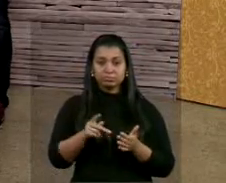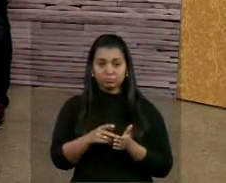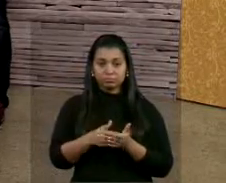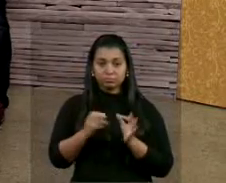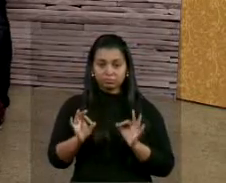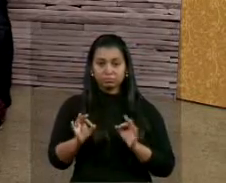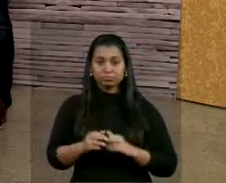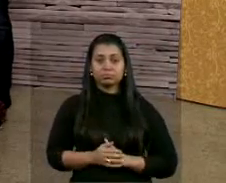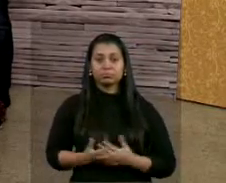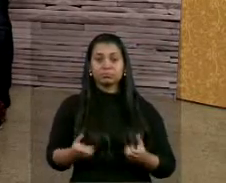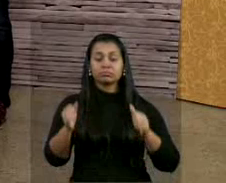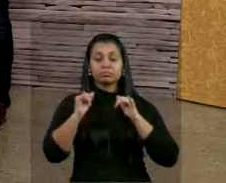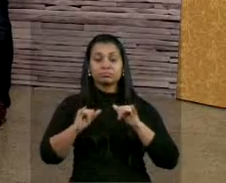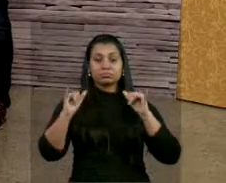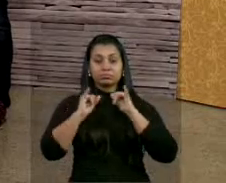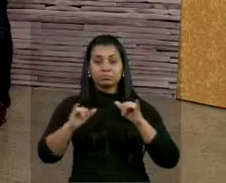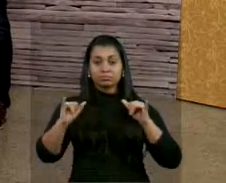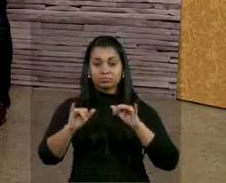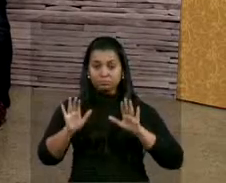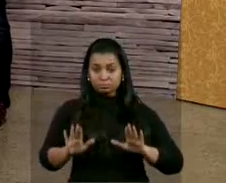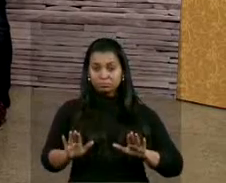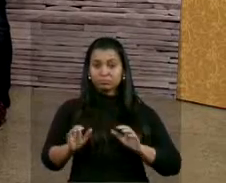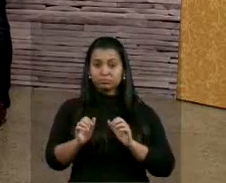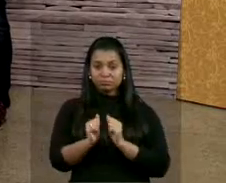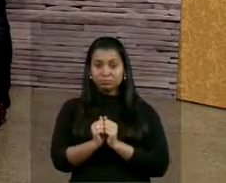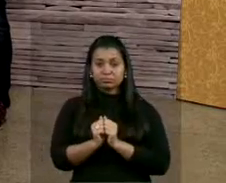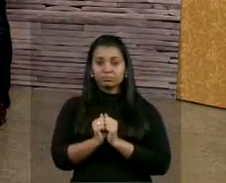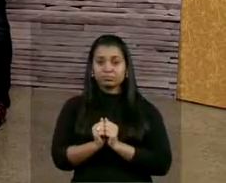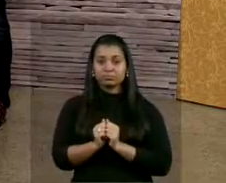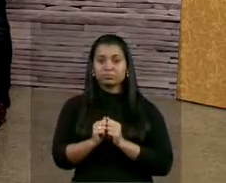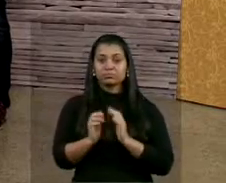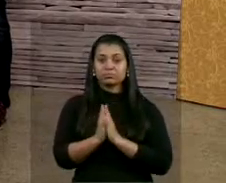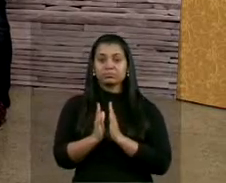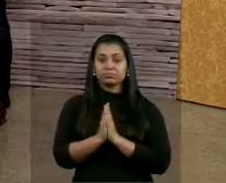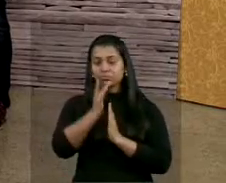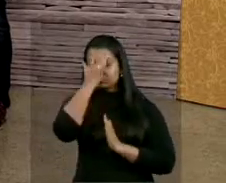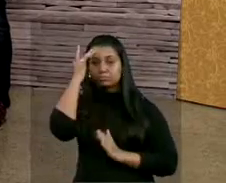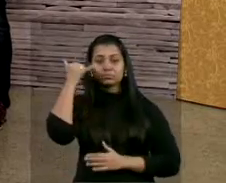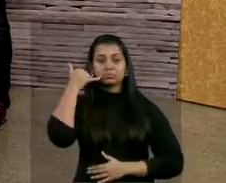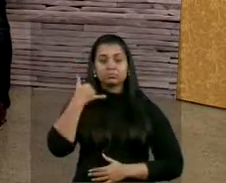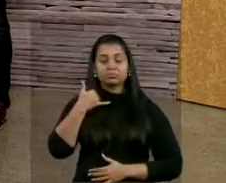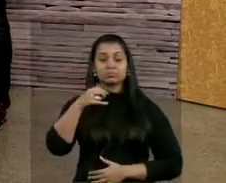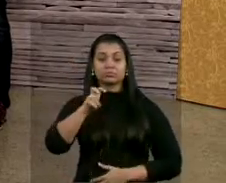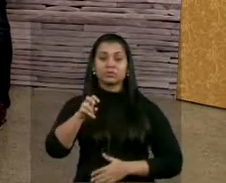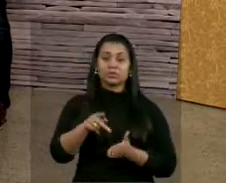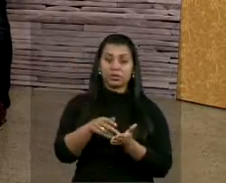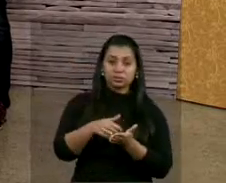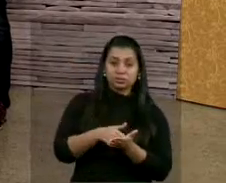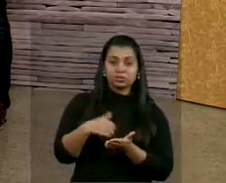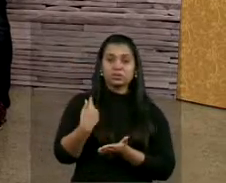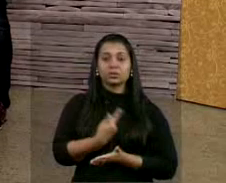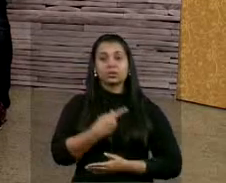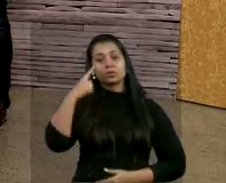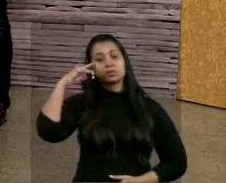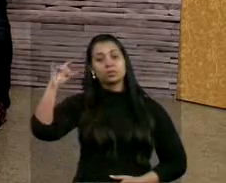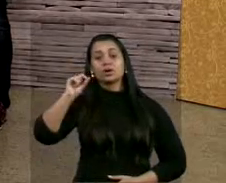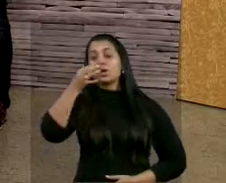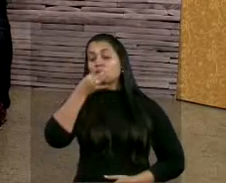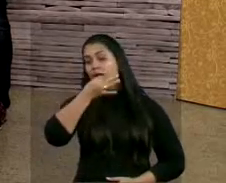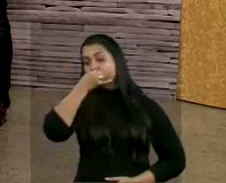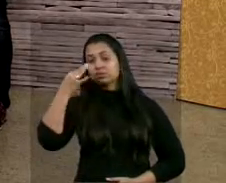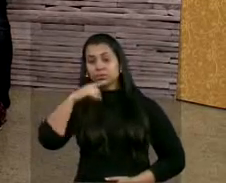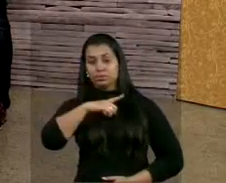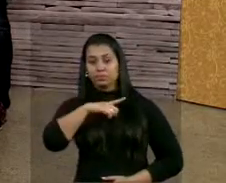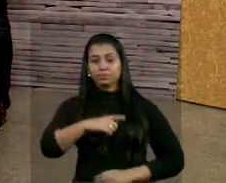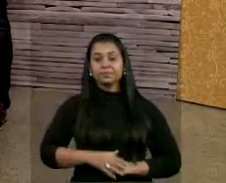Tá ok? Vamos anunciar. Vocês ficam aqui, por favor. Vamos rezar com a pessoa que está na linha. Quinto mistério luminoso, contemplamos a instituição